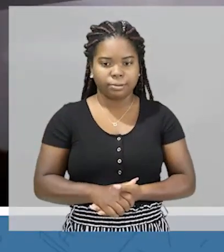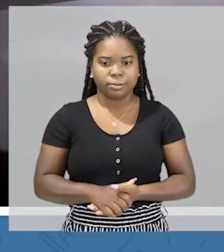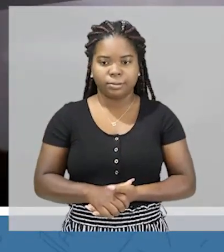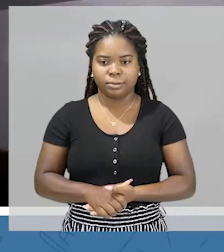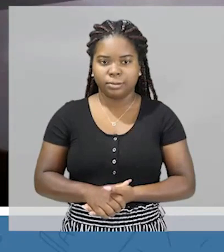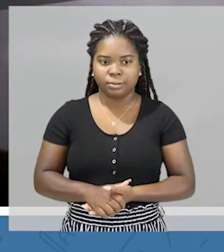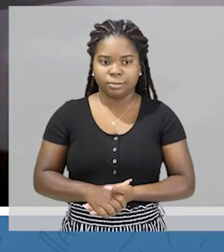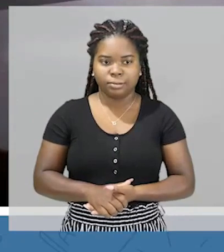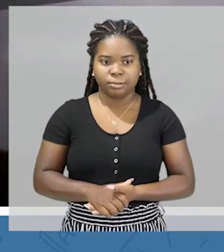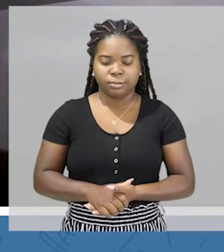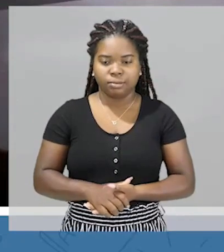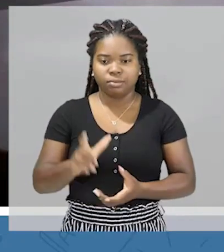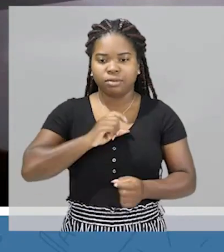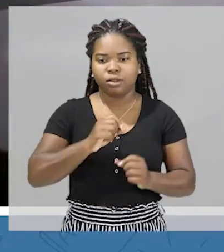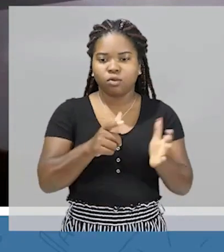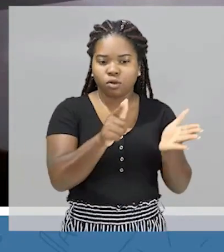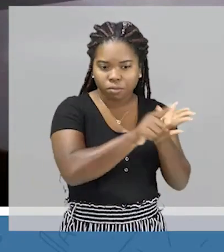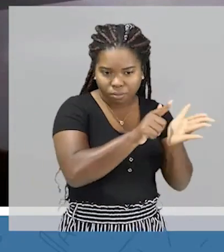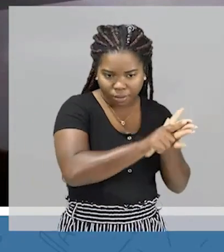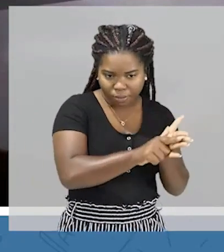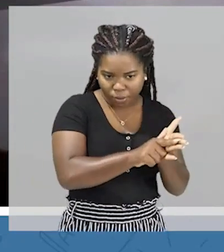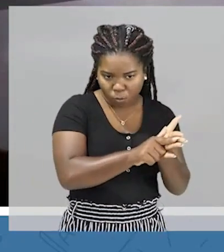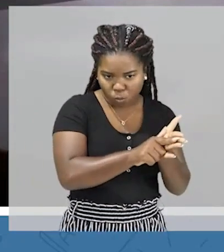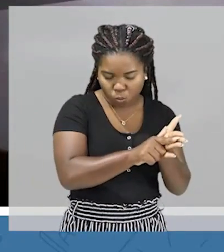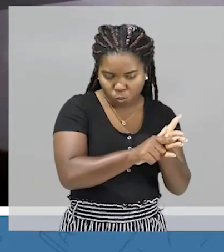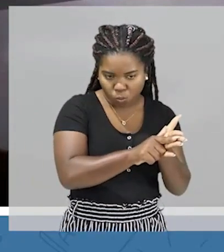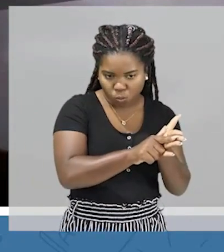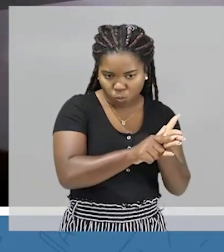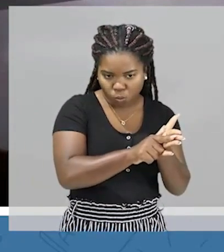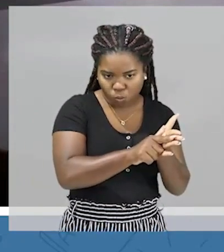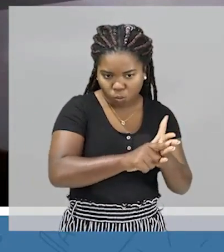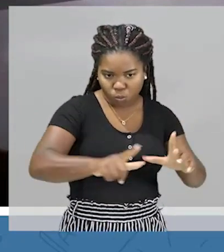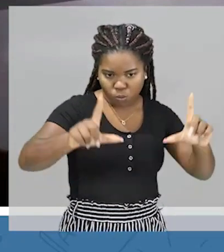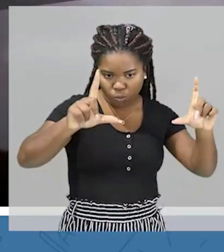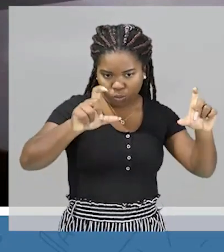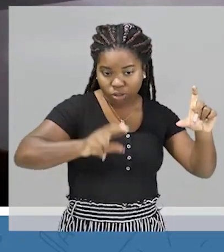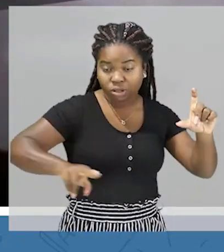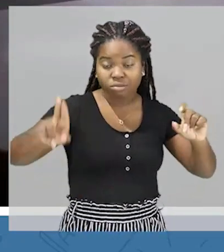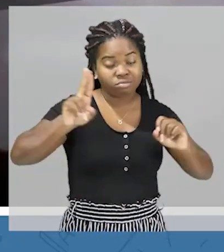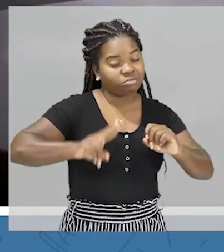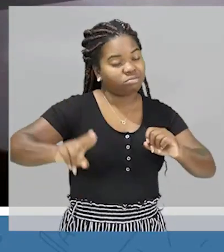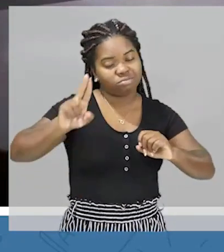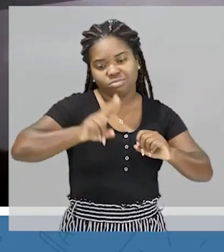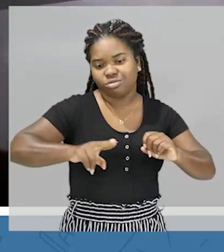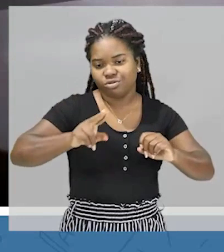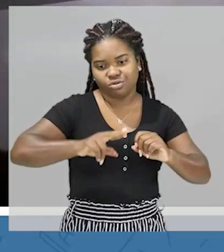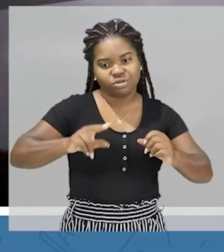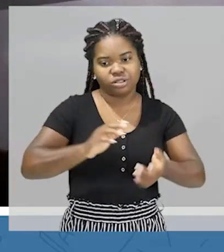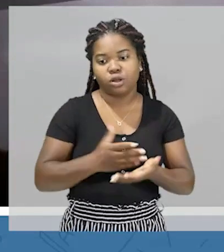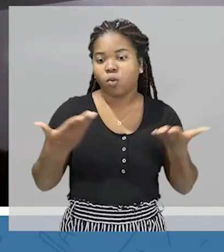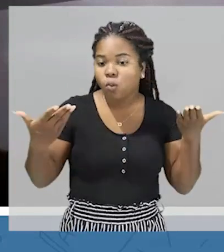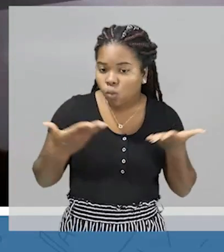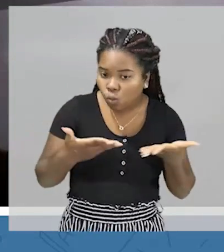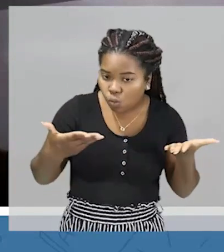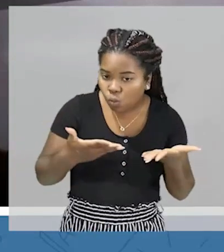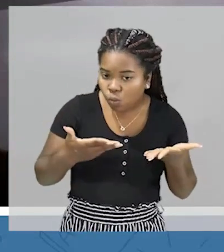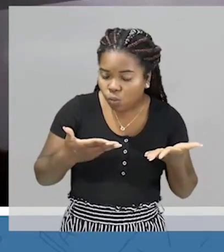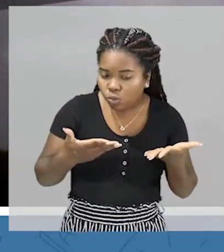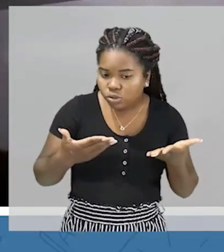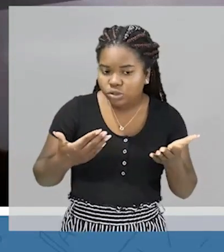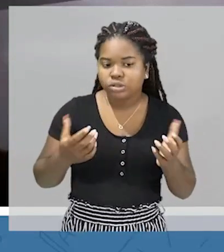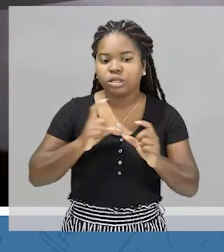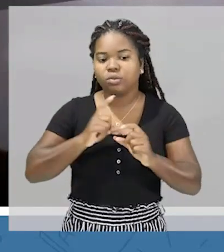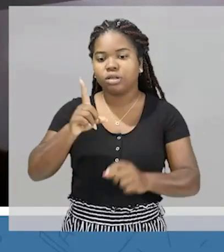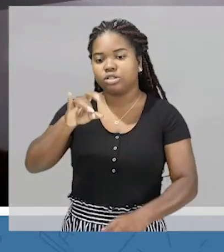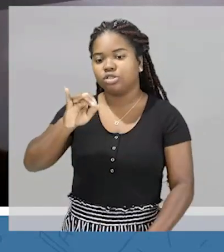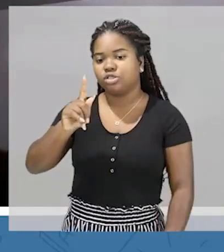um material chamado papel fotográfico, que era muito utilizado anteriormente. Hoje esse processo ele é feito, né, por impressão digital, mas